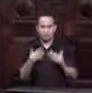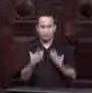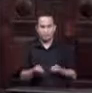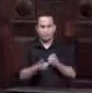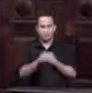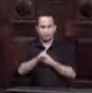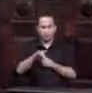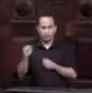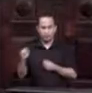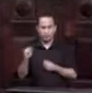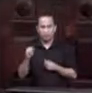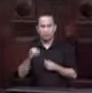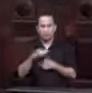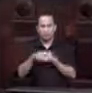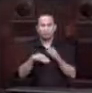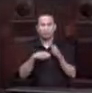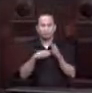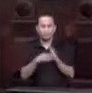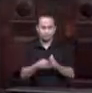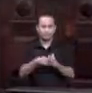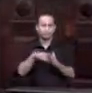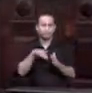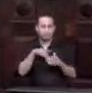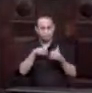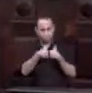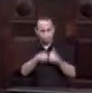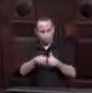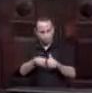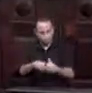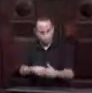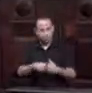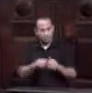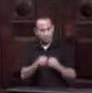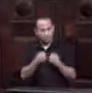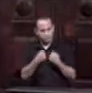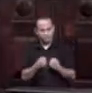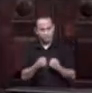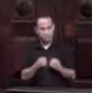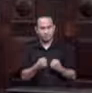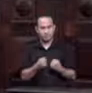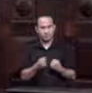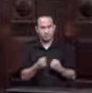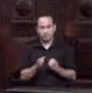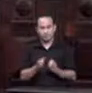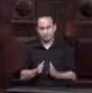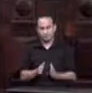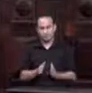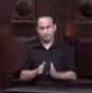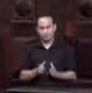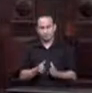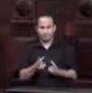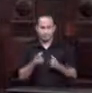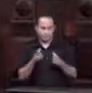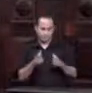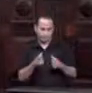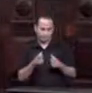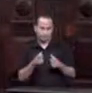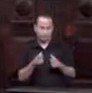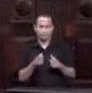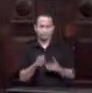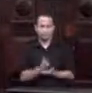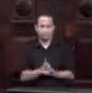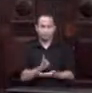dia e todos os seus penduricalhos continuam firmes no mesmo local. Isso é fato, senhoras e